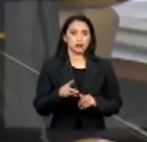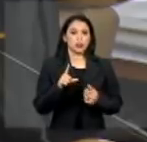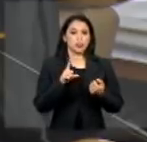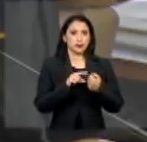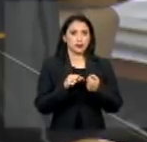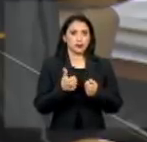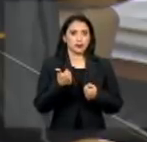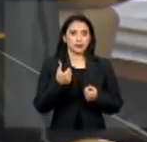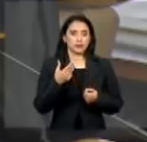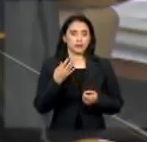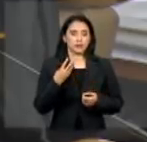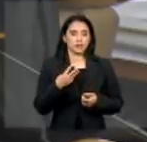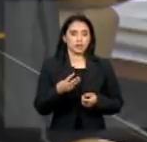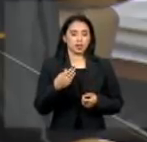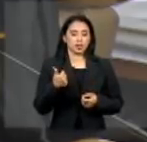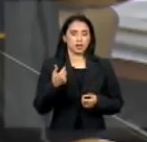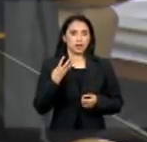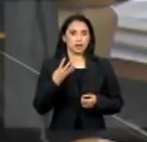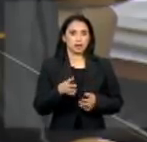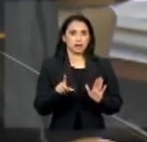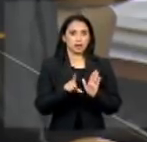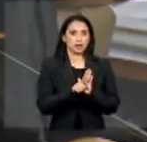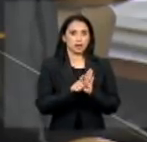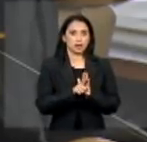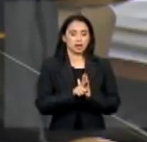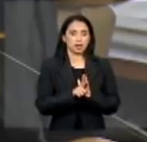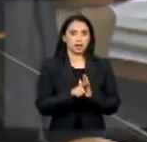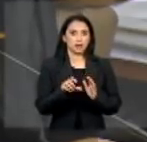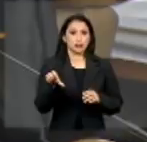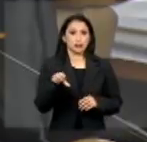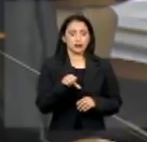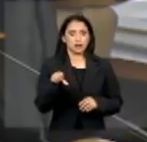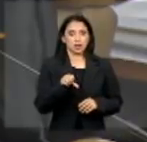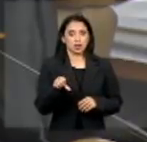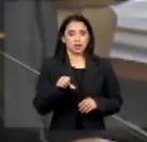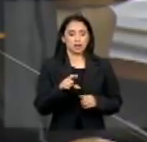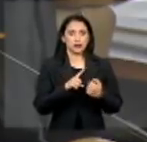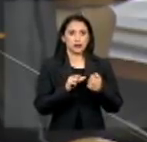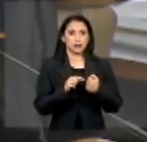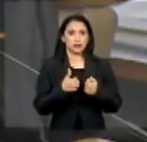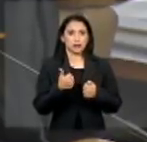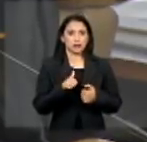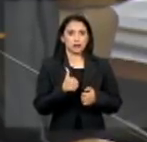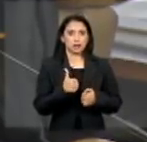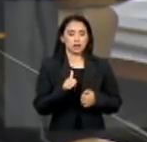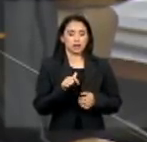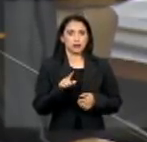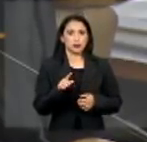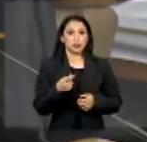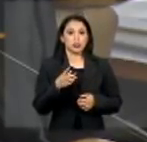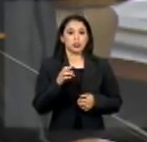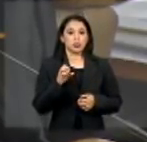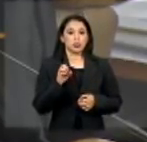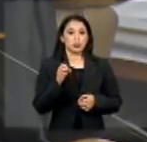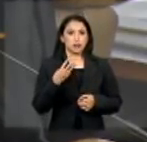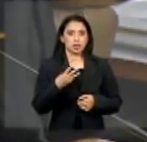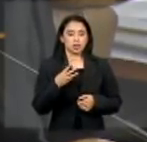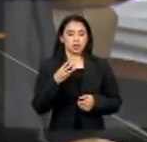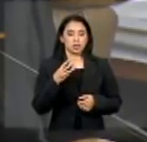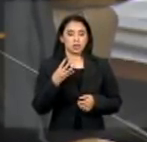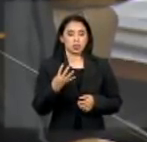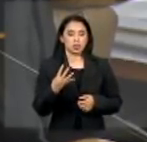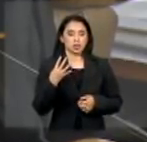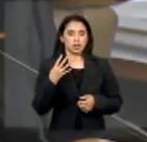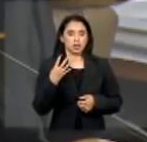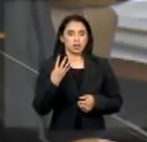14 da lei 9.807 99 que o artigo 41 da lei 11.343 de 2006